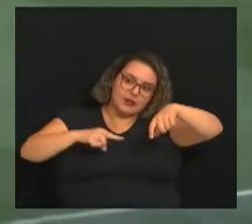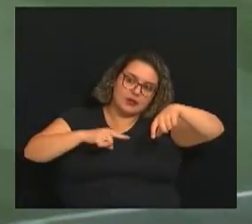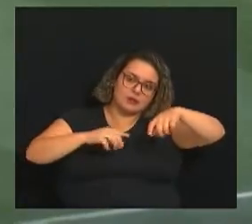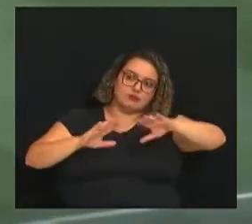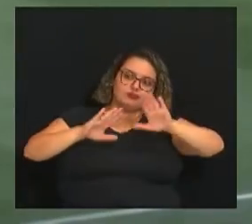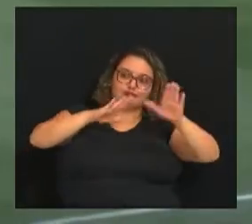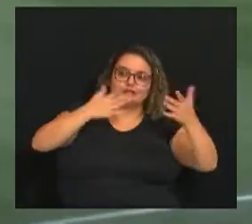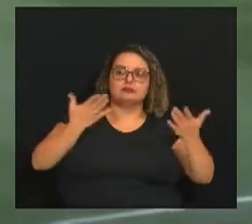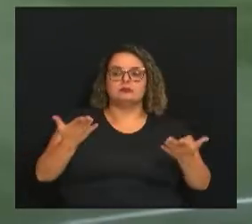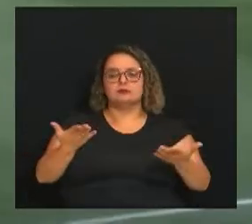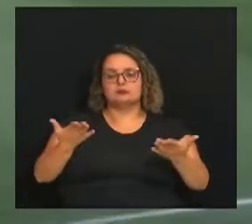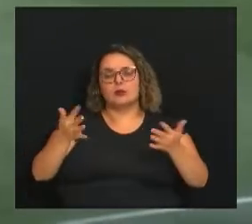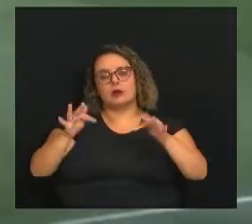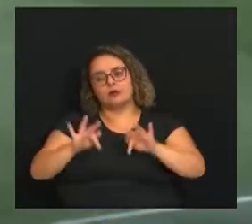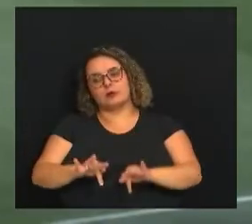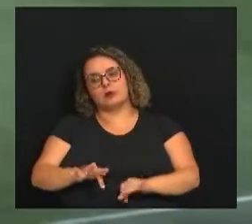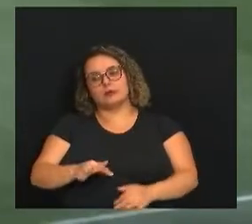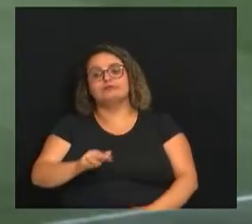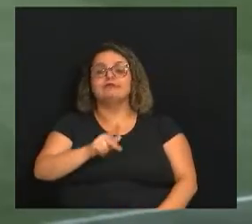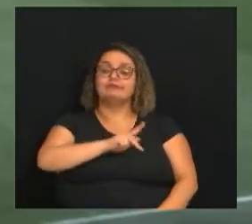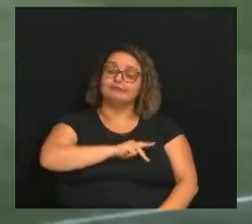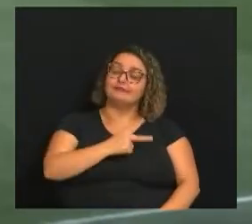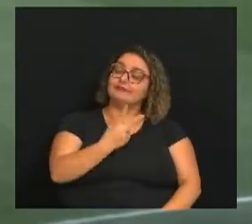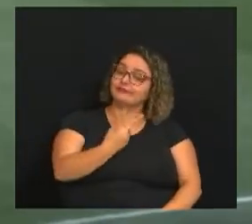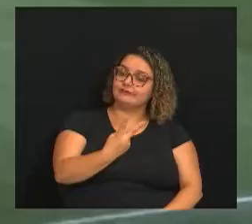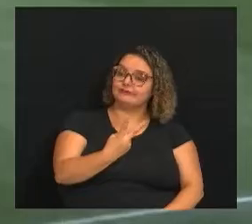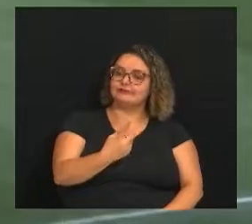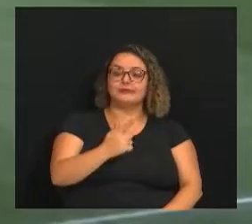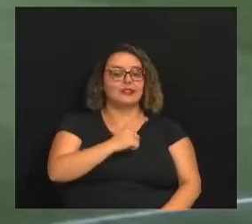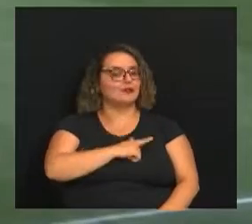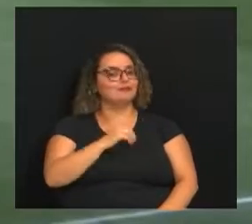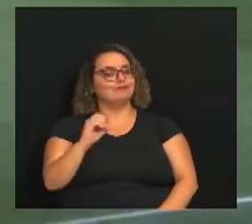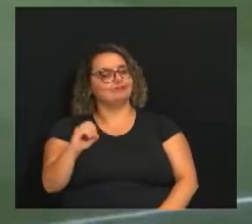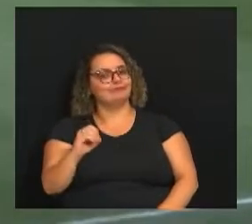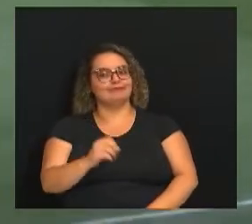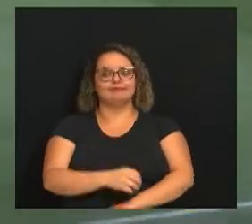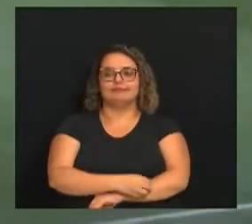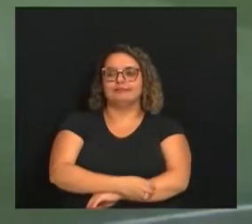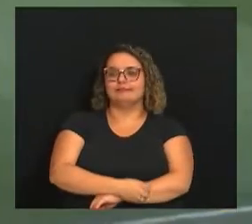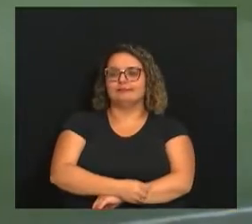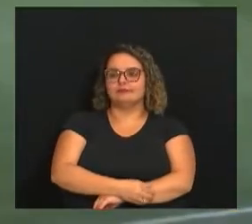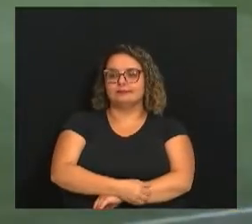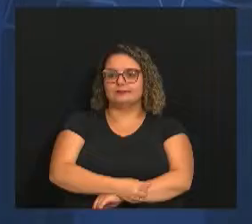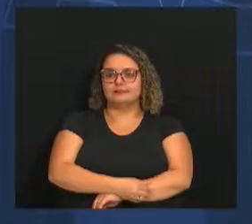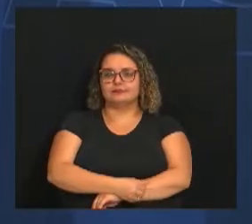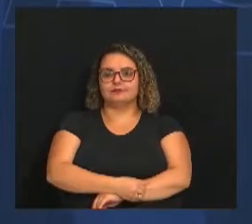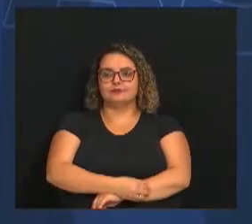goleiro. Final, Palmeiras 2, Guarani 0.